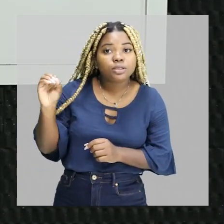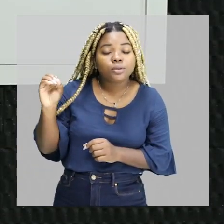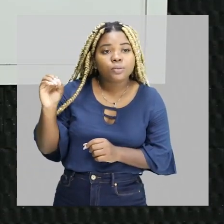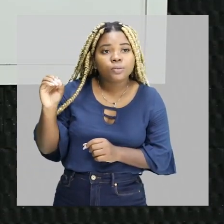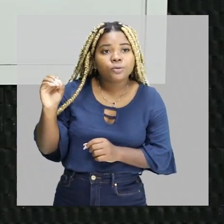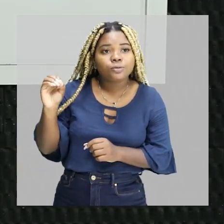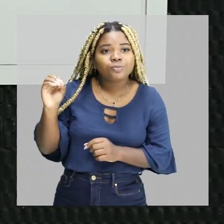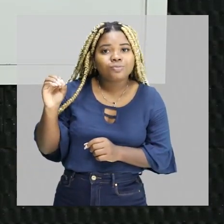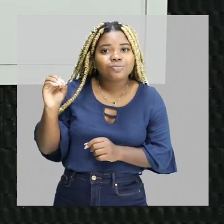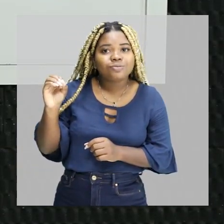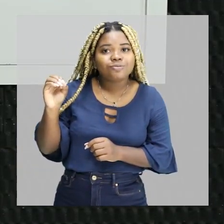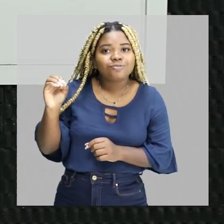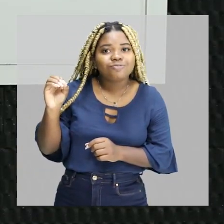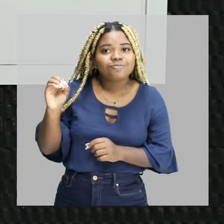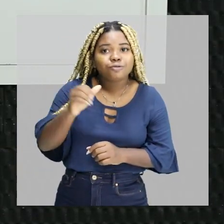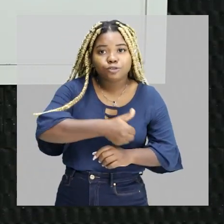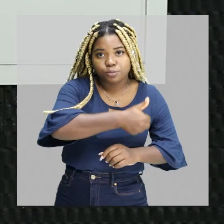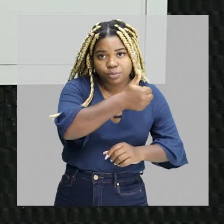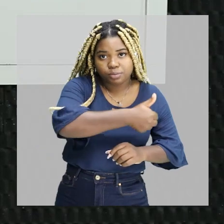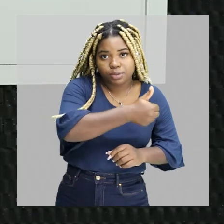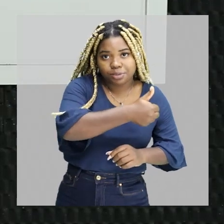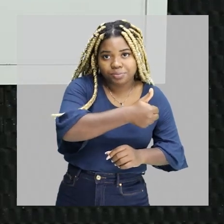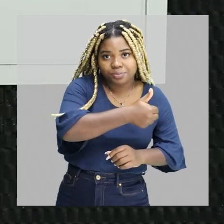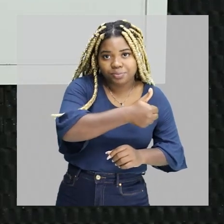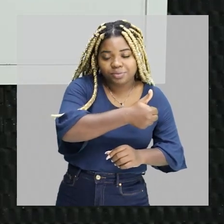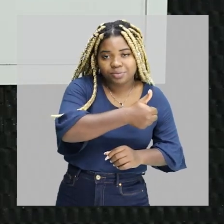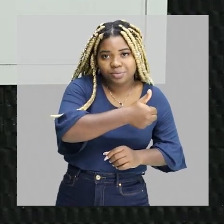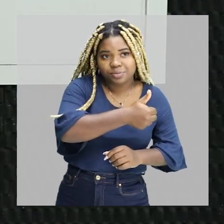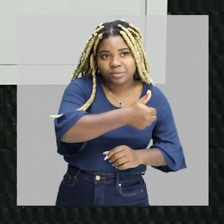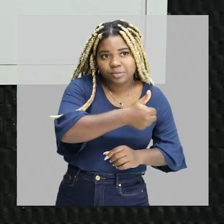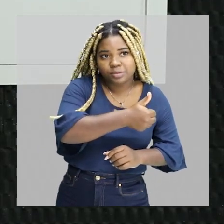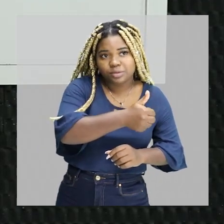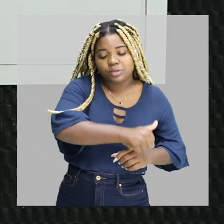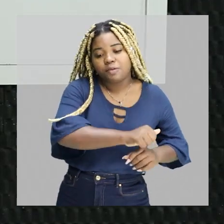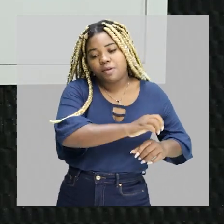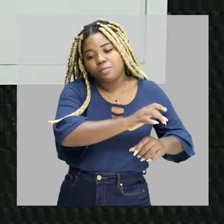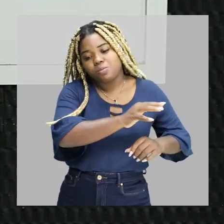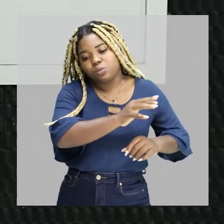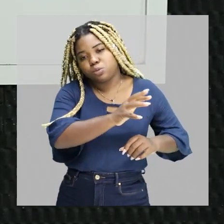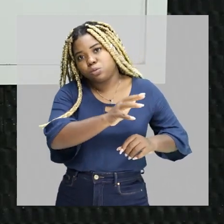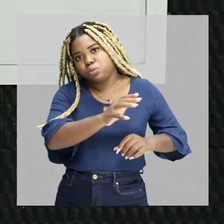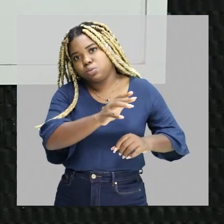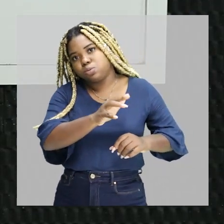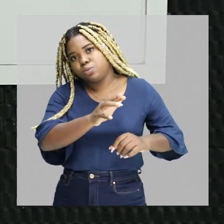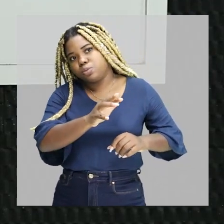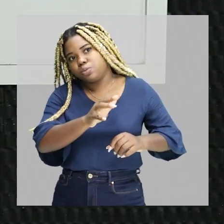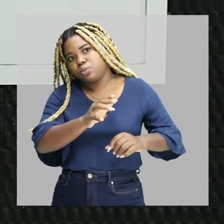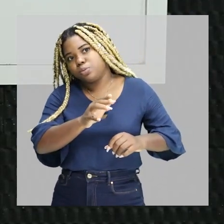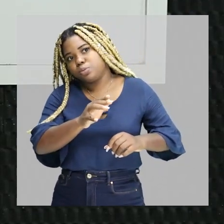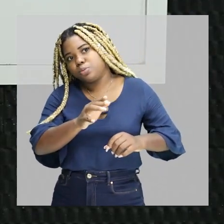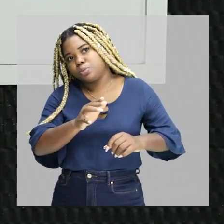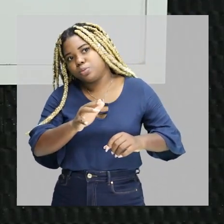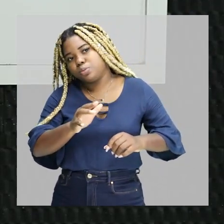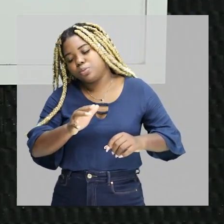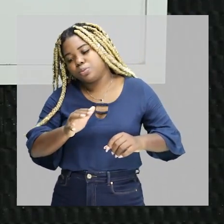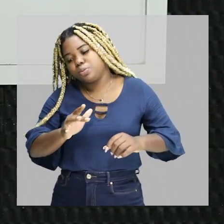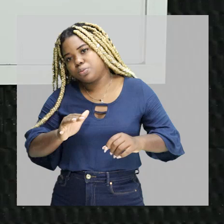neste ponto, essa pressão ela vai se distribuir, certo?